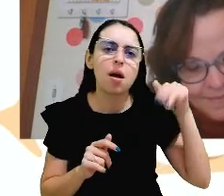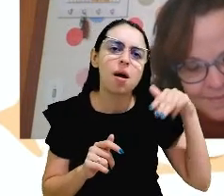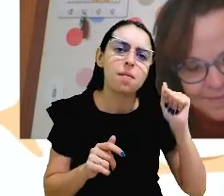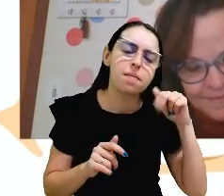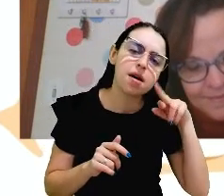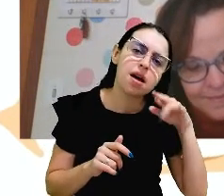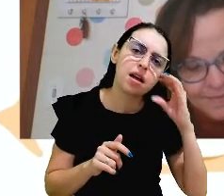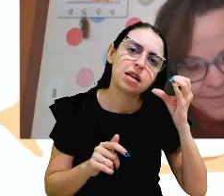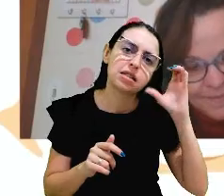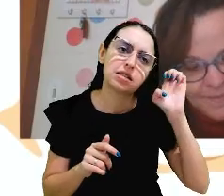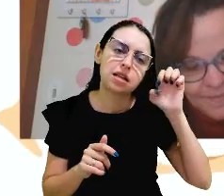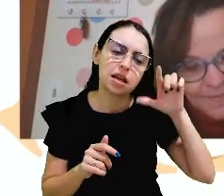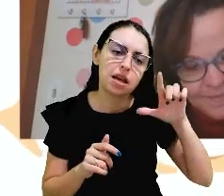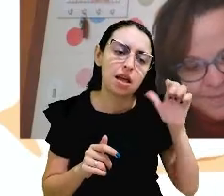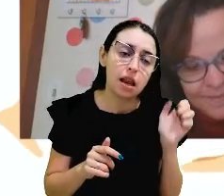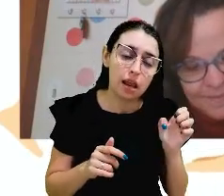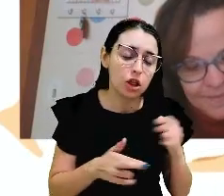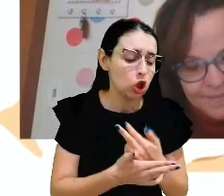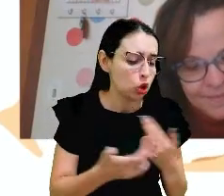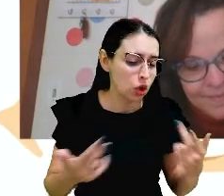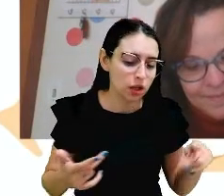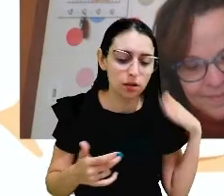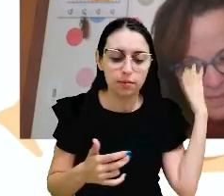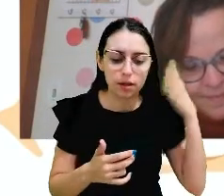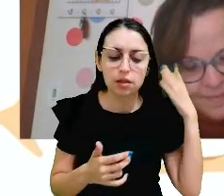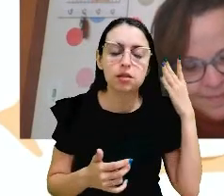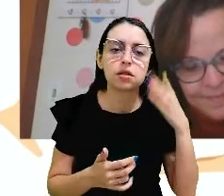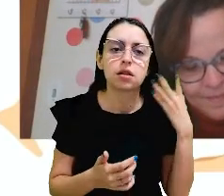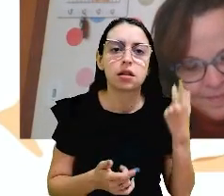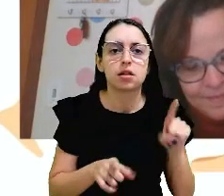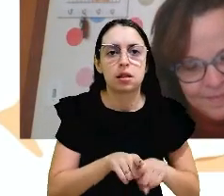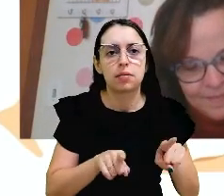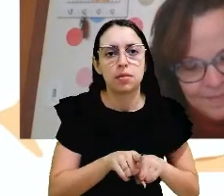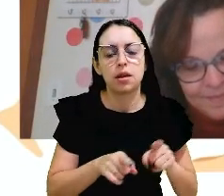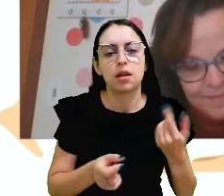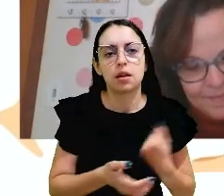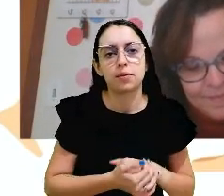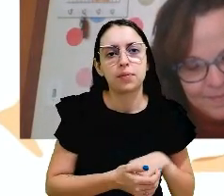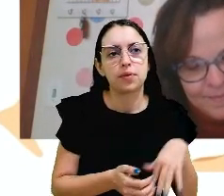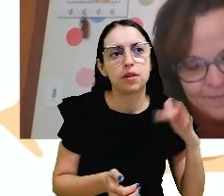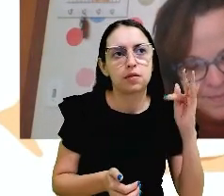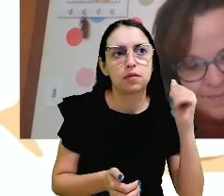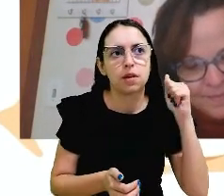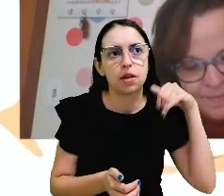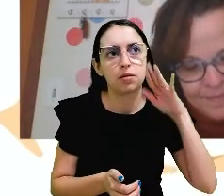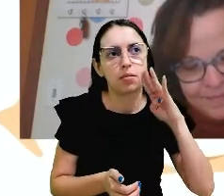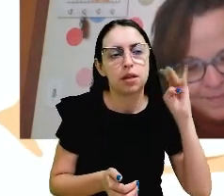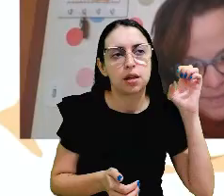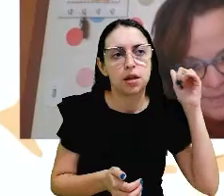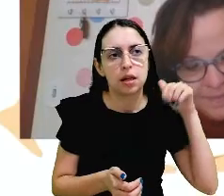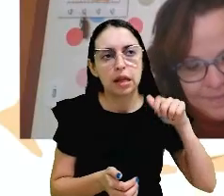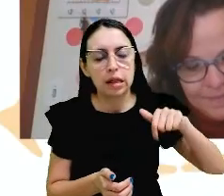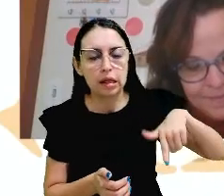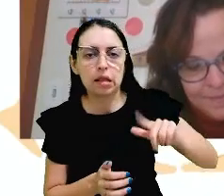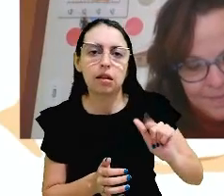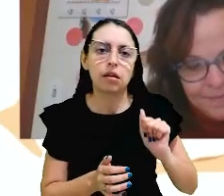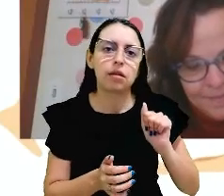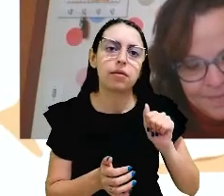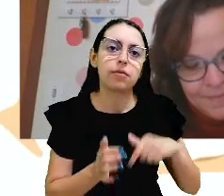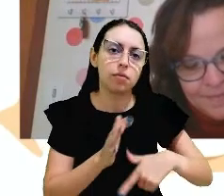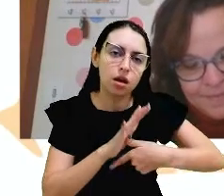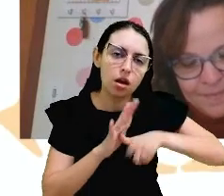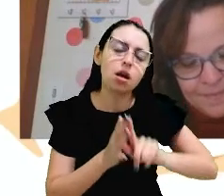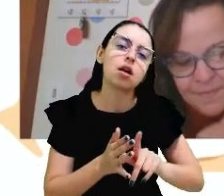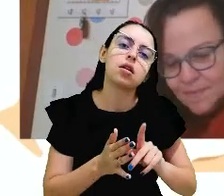Ragazzoni Carvalho e a palestrante Fabiana Dalmais Rocha Paz, que me antecedeu e que fez uma fala muito pertinente